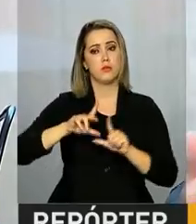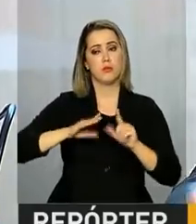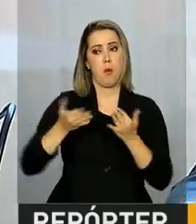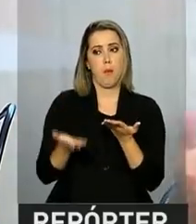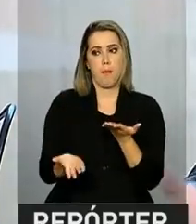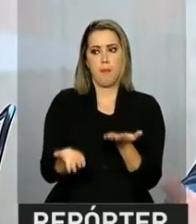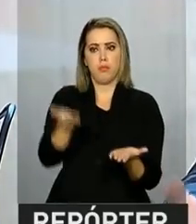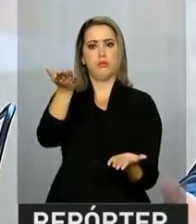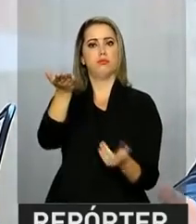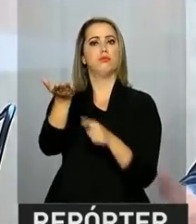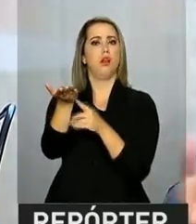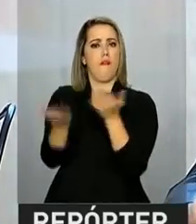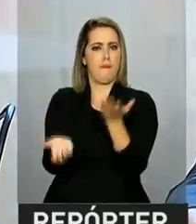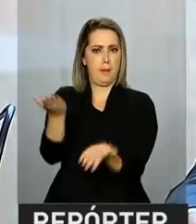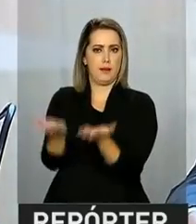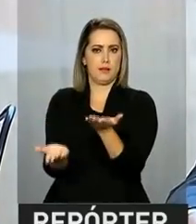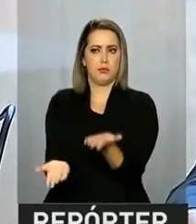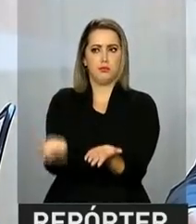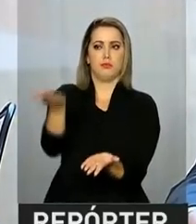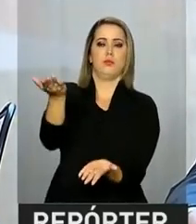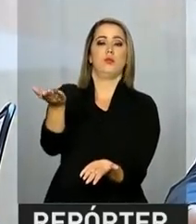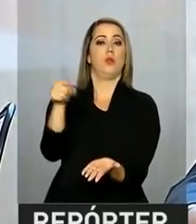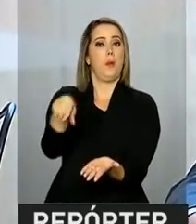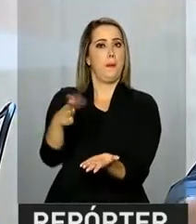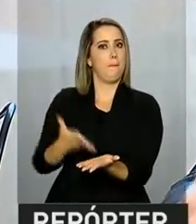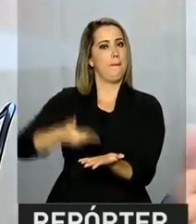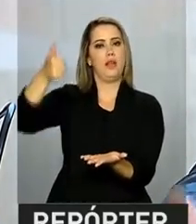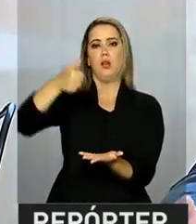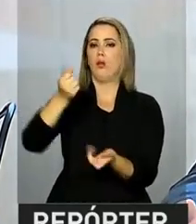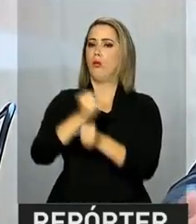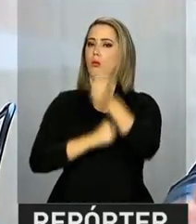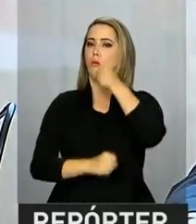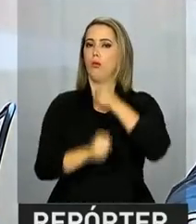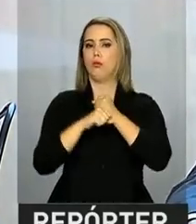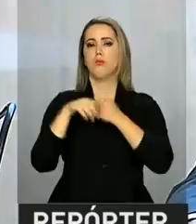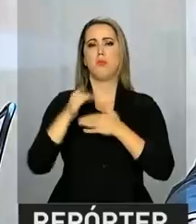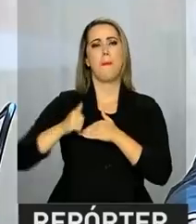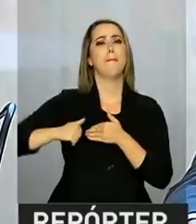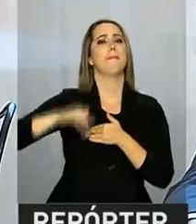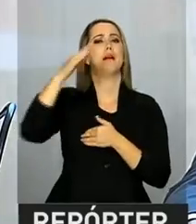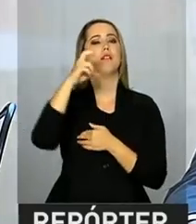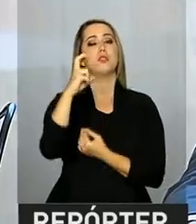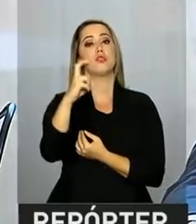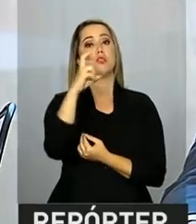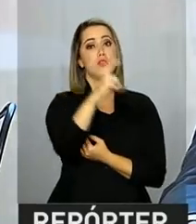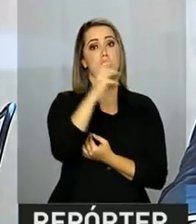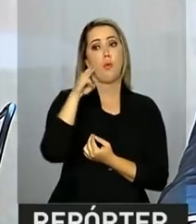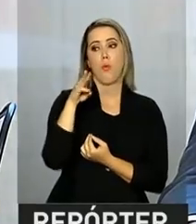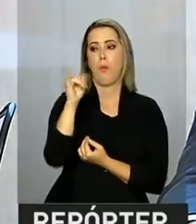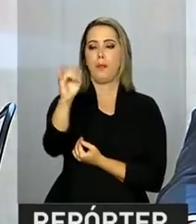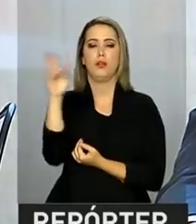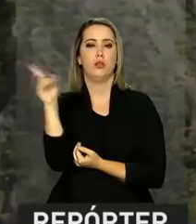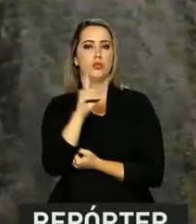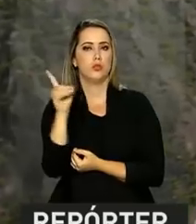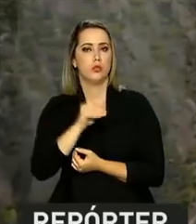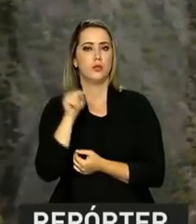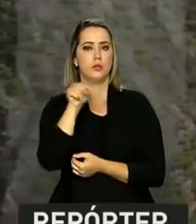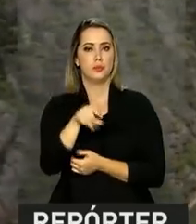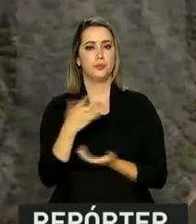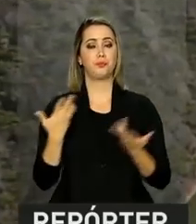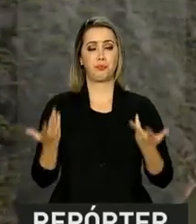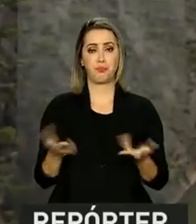superávit superior ao de 2016, que deve superar o valor de 55 bilhões de dólares. E